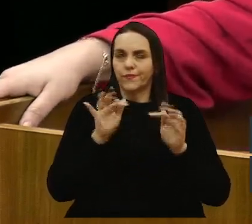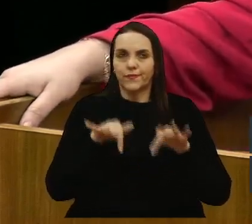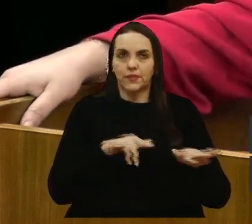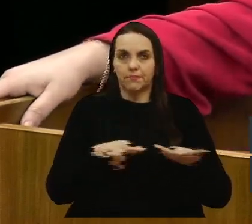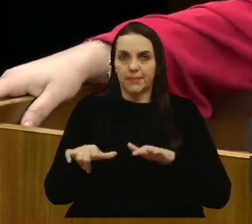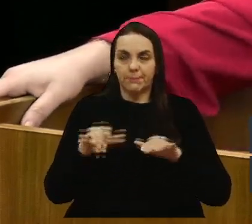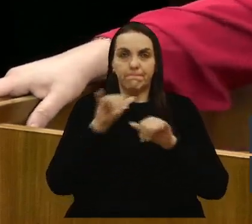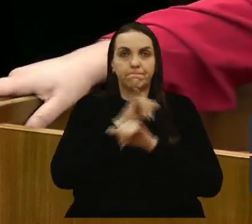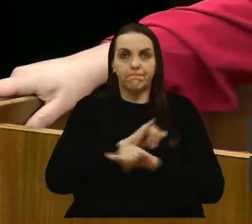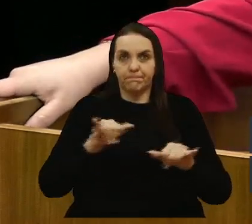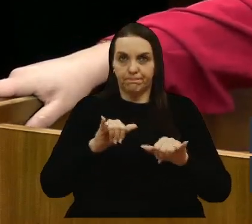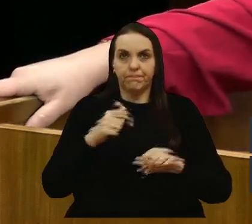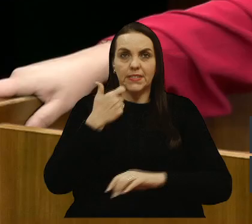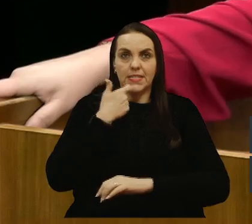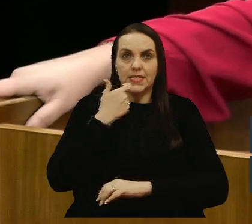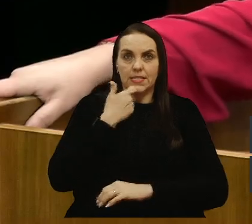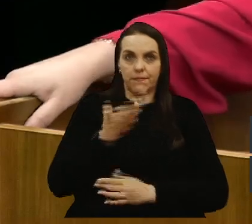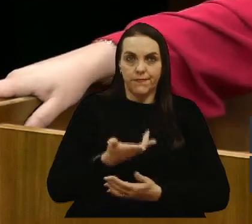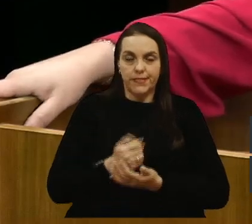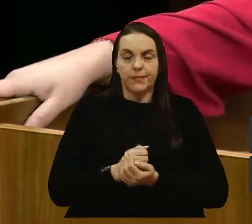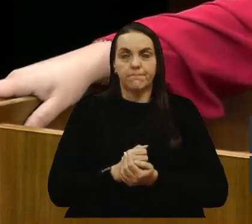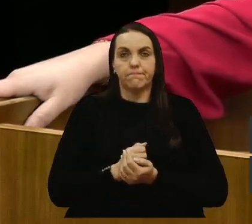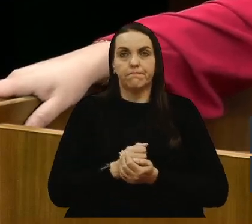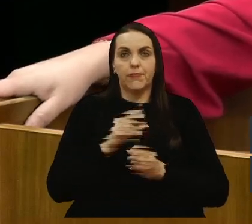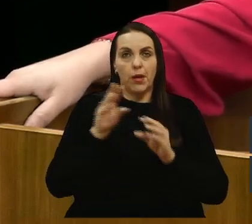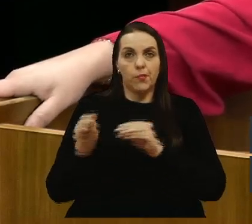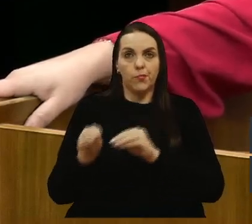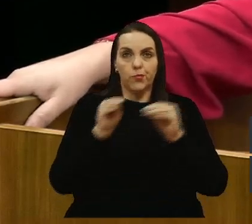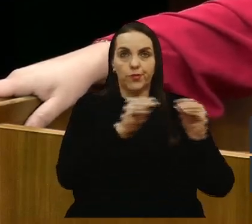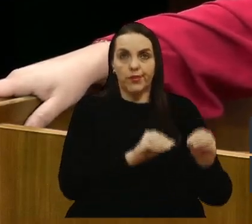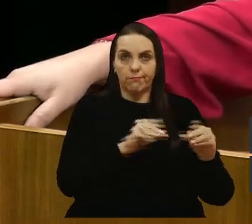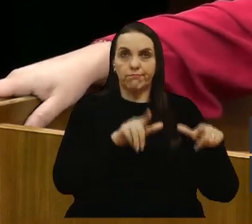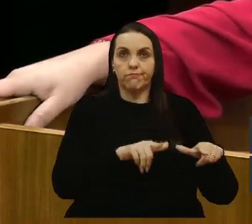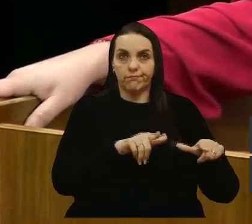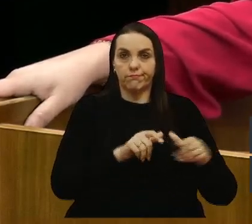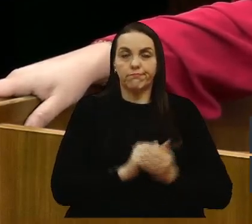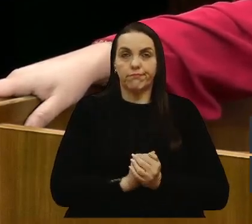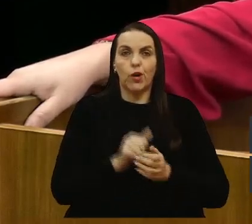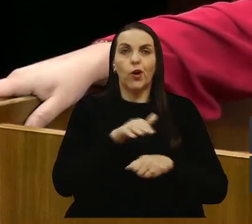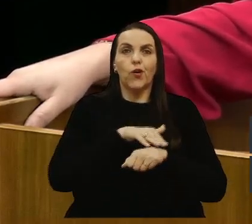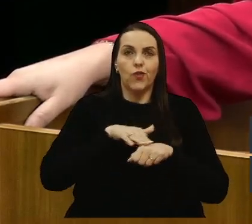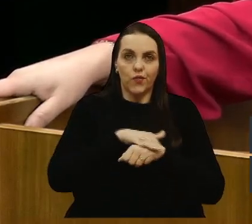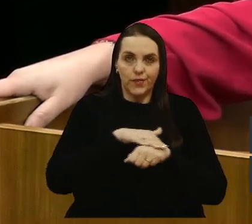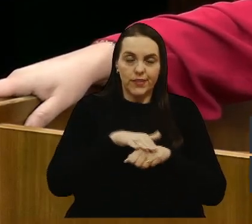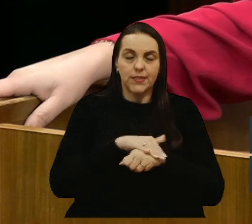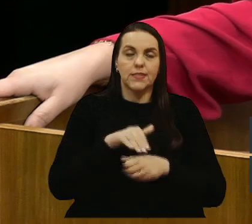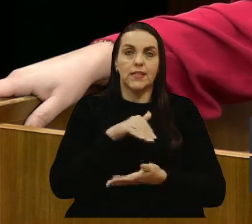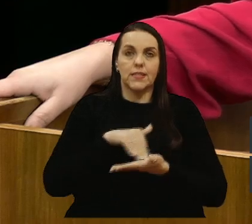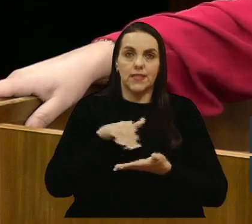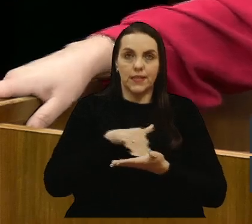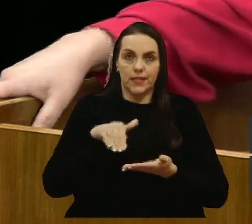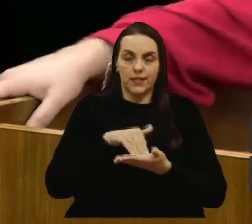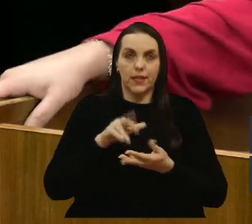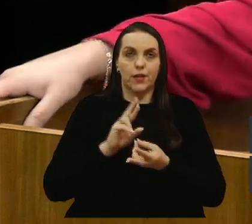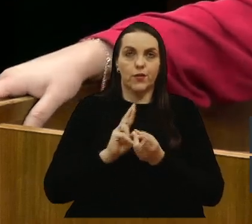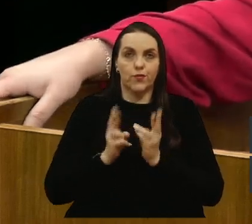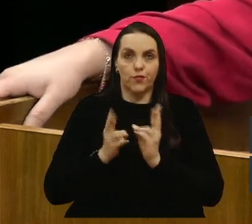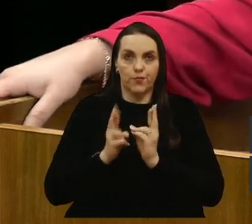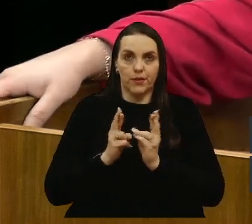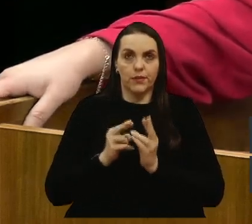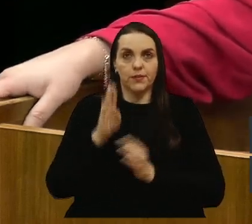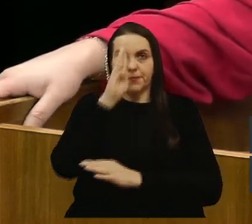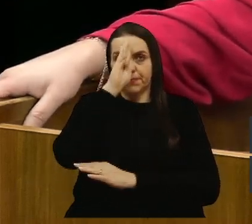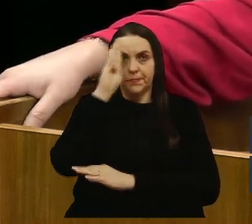anúncio, na sexta-feira, feito da mudança de local. Conversei com, então, o secretário de Urbanismo, né,